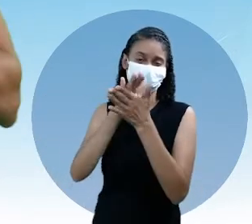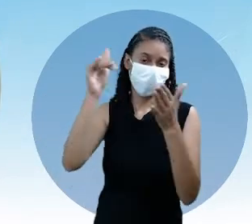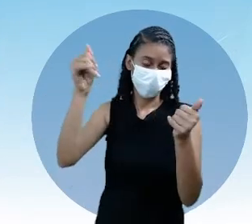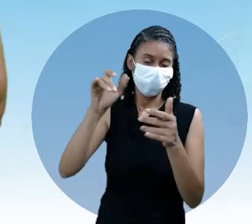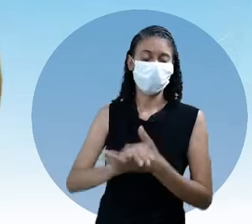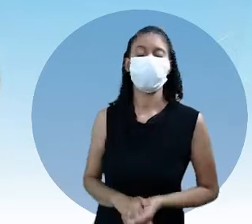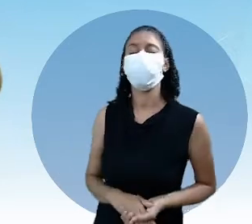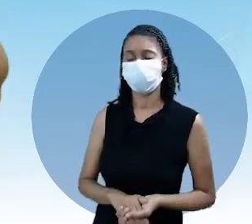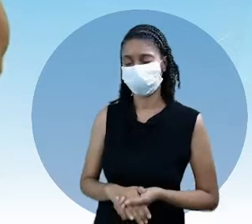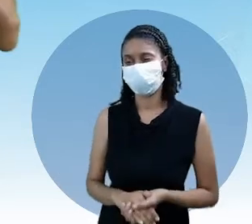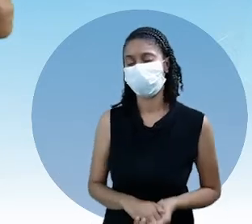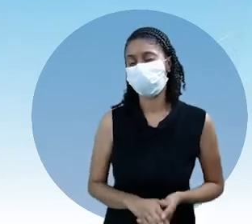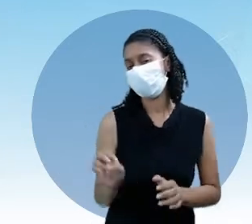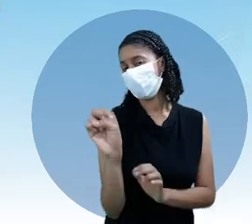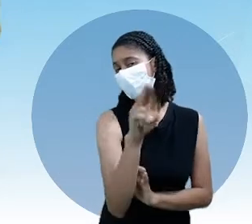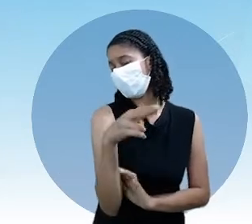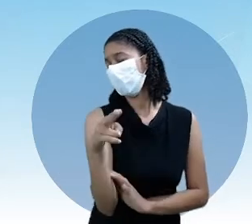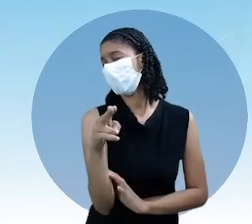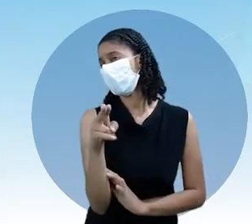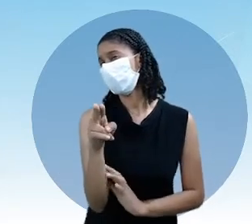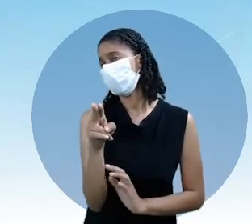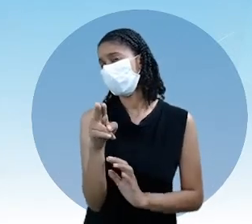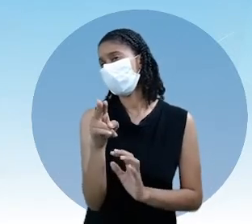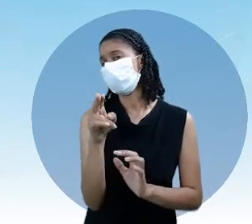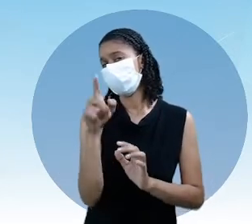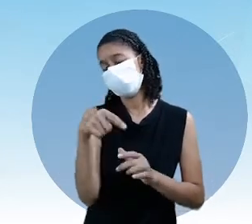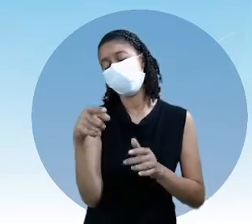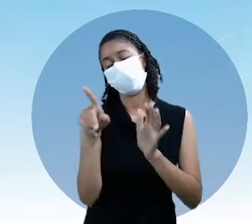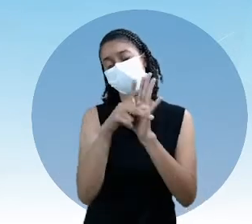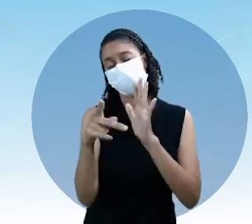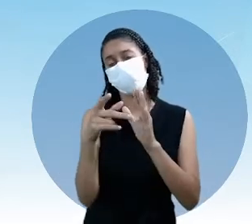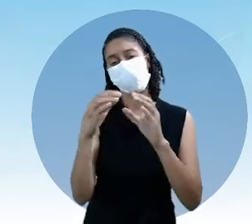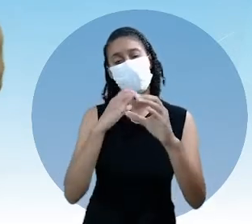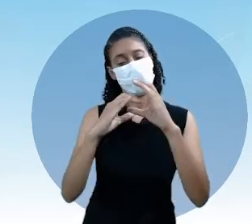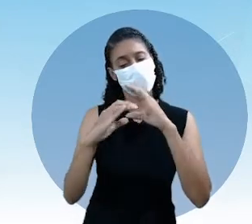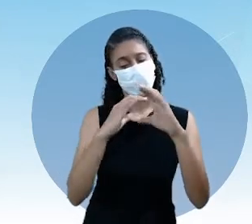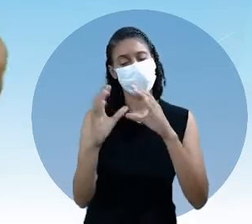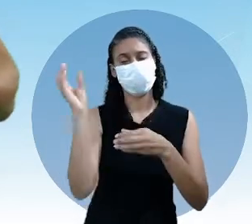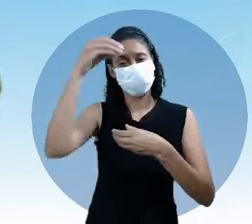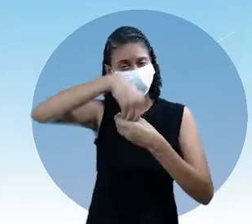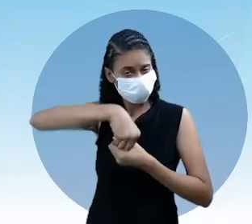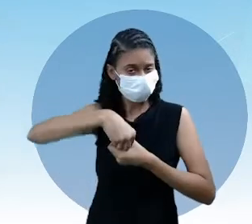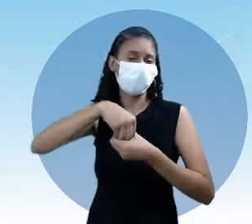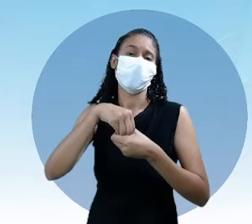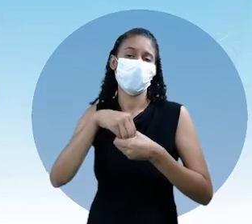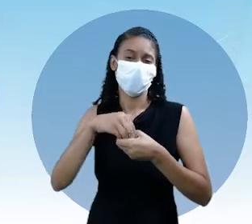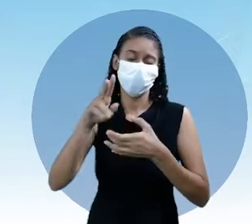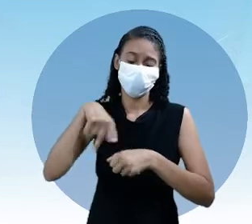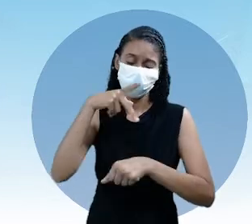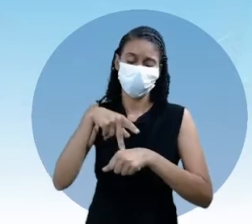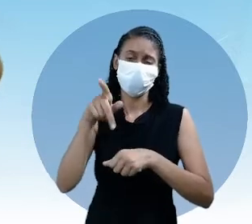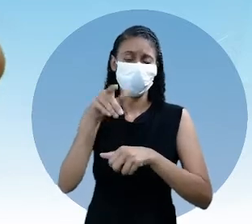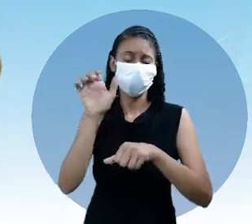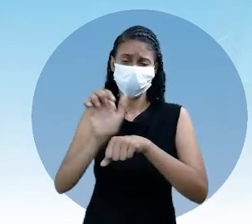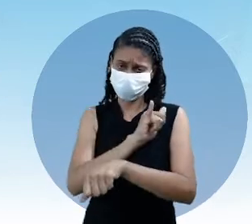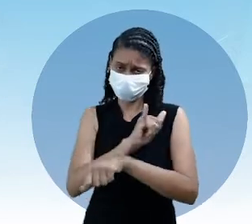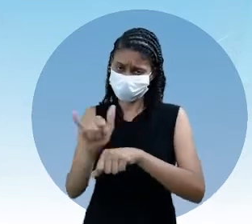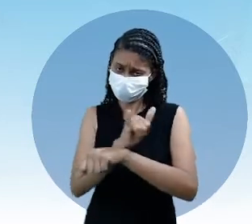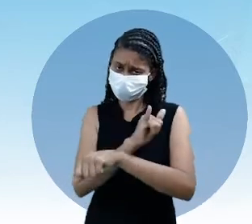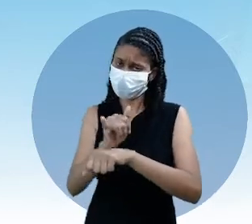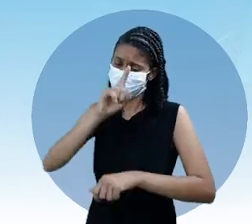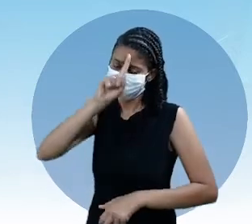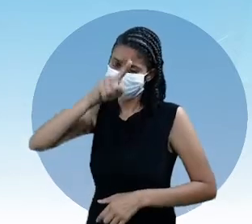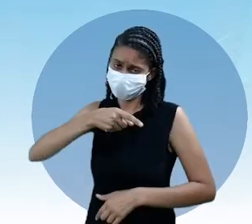que nós estamos falando, do que propriamente entre elas. Isso era estratégico nesse processo de dominação. Mas, né,